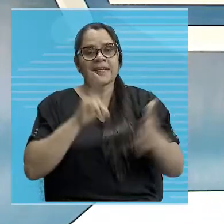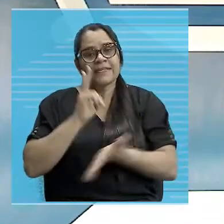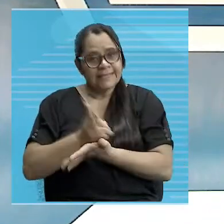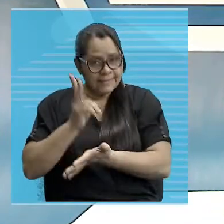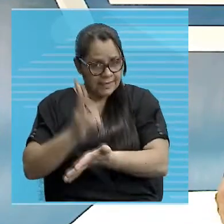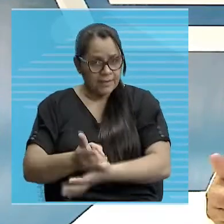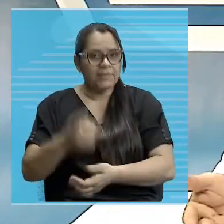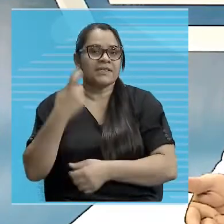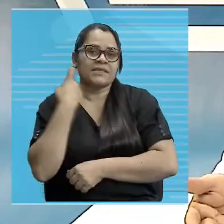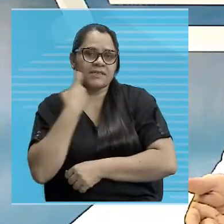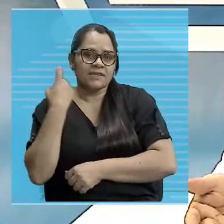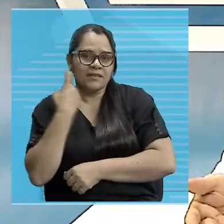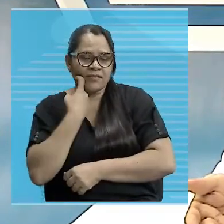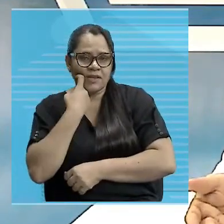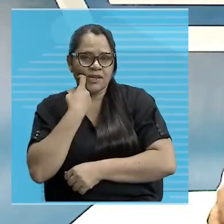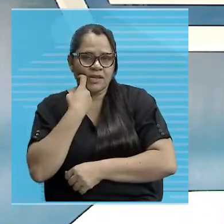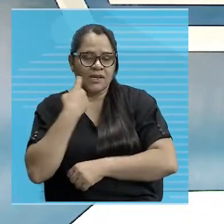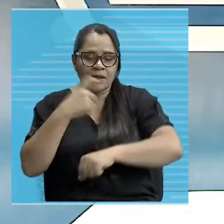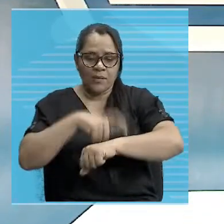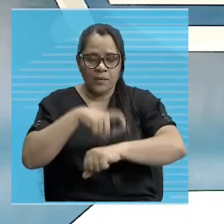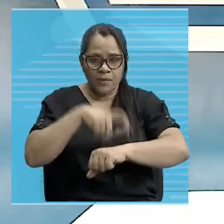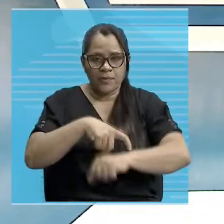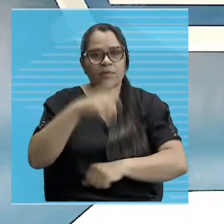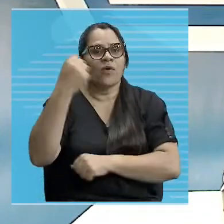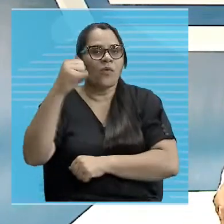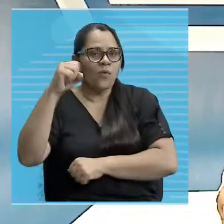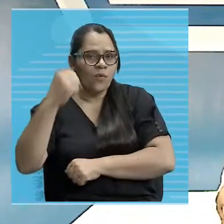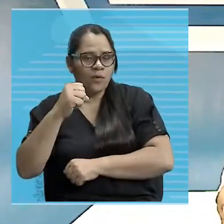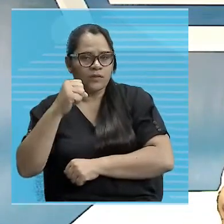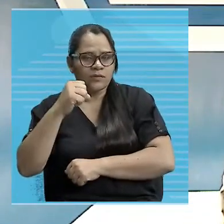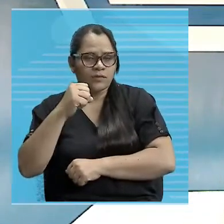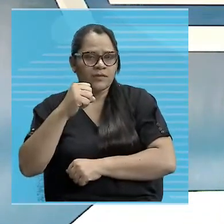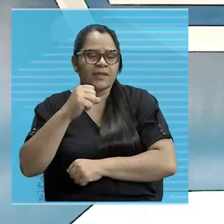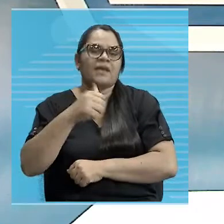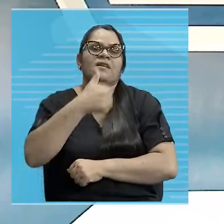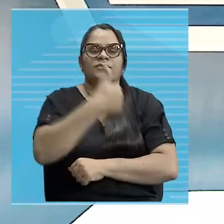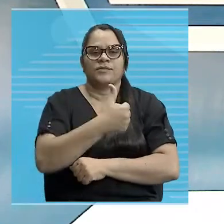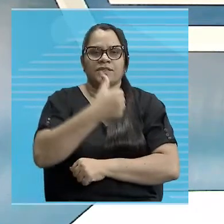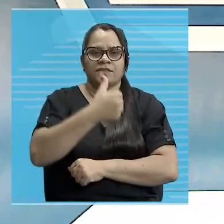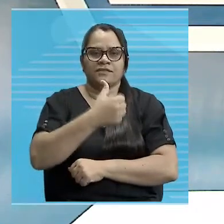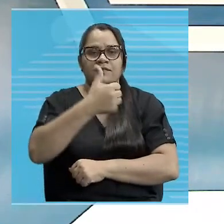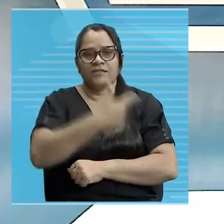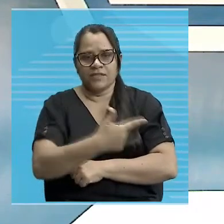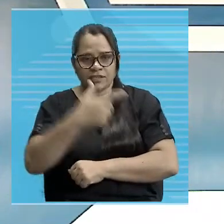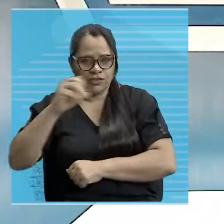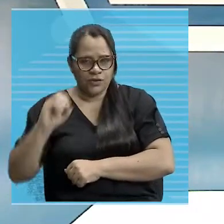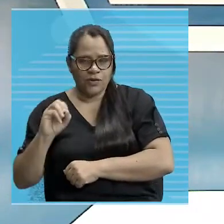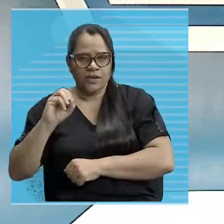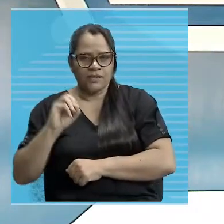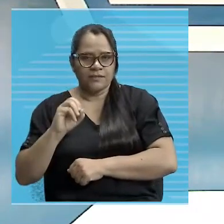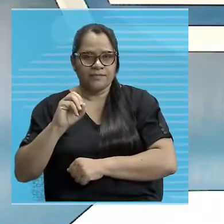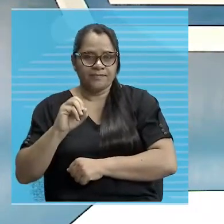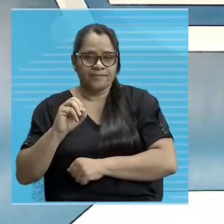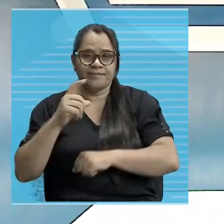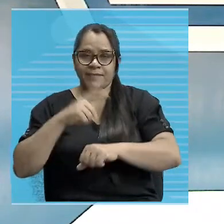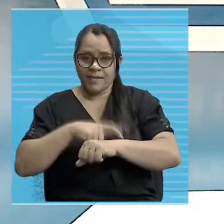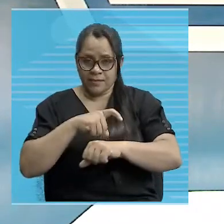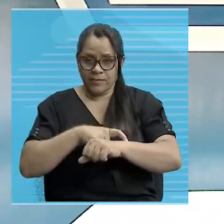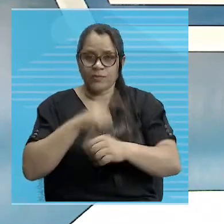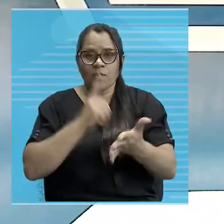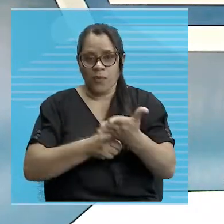sexta-feira, a partir das 8 horas, temos um encontro marcado, eu e você, tá? Para